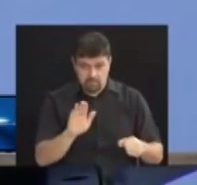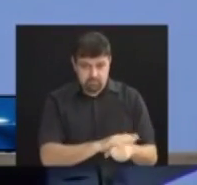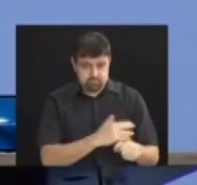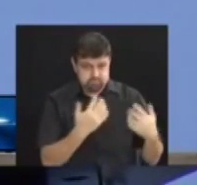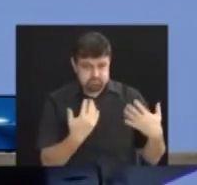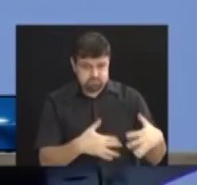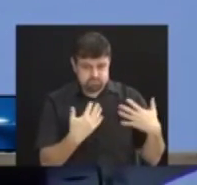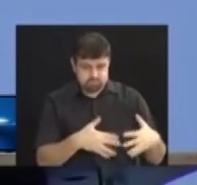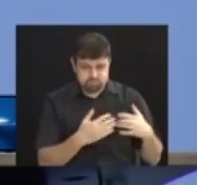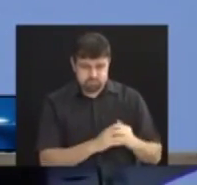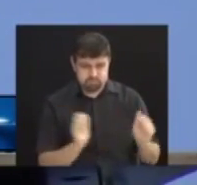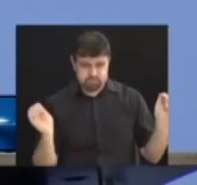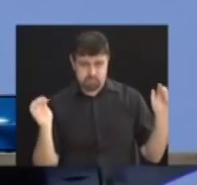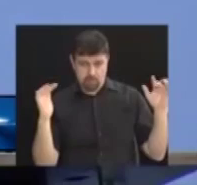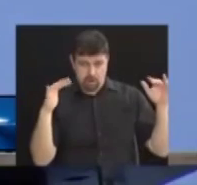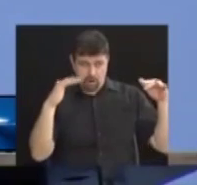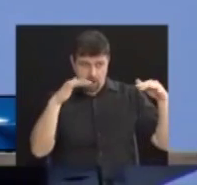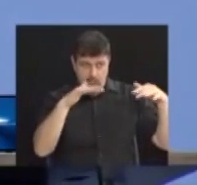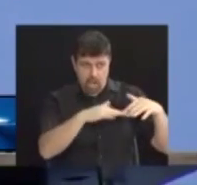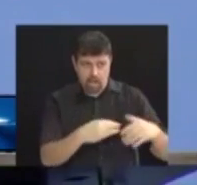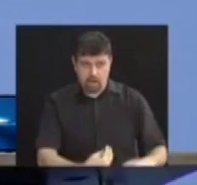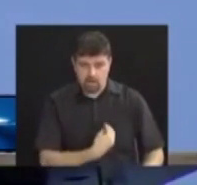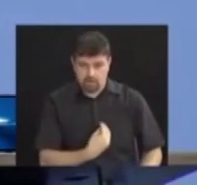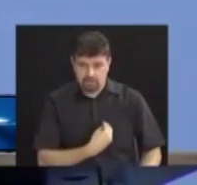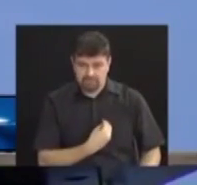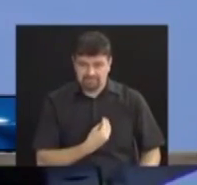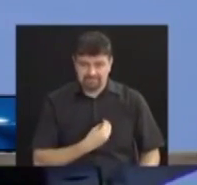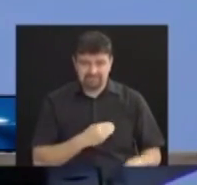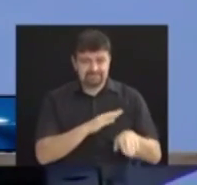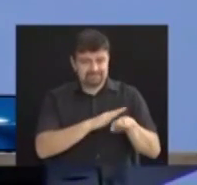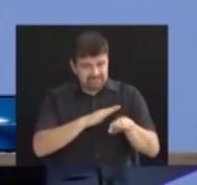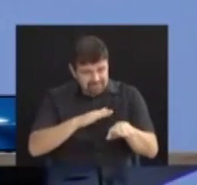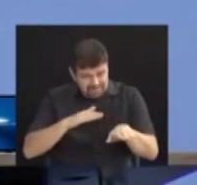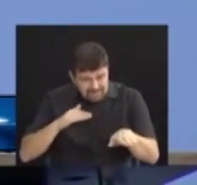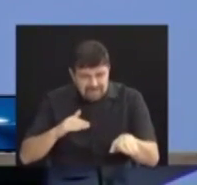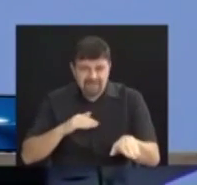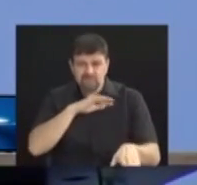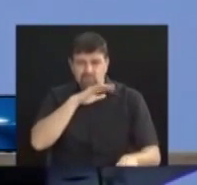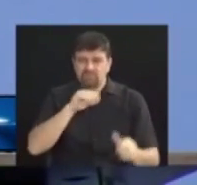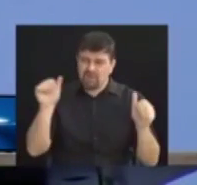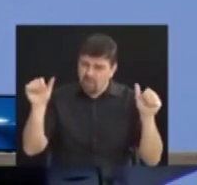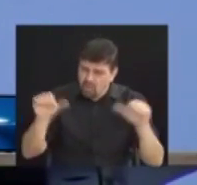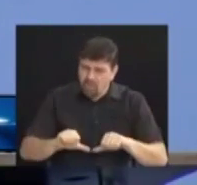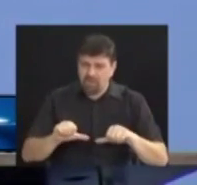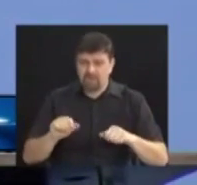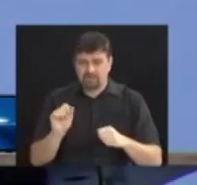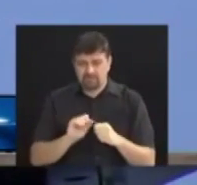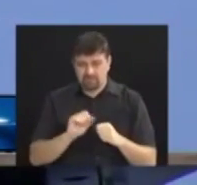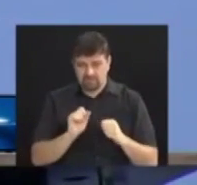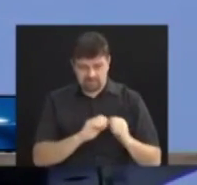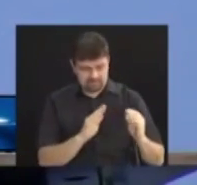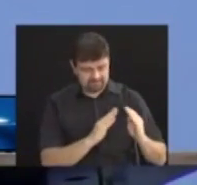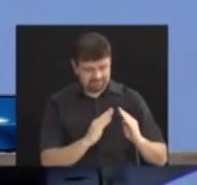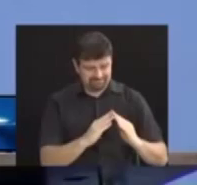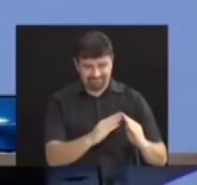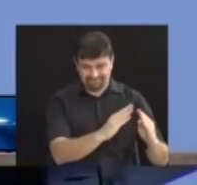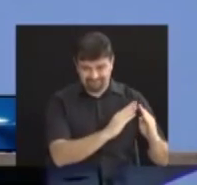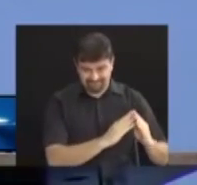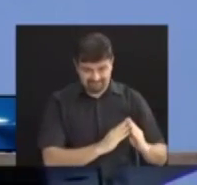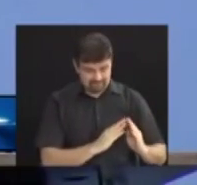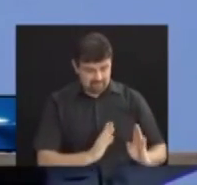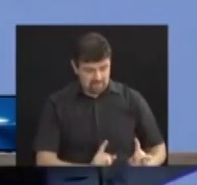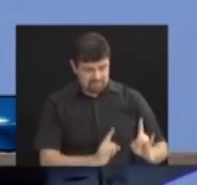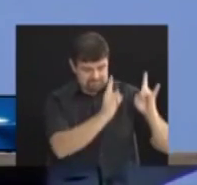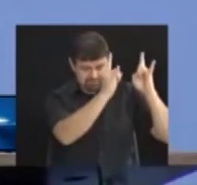a população naquela região, dificultar trânsito, dificultar moradia, aumentar a taxa de impermeabilização do